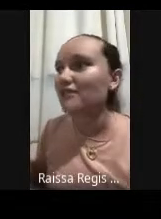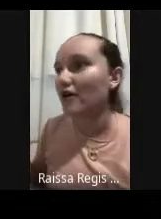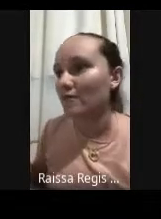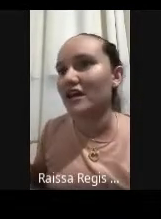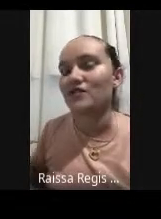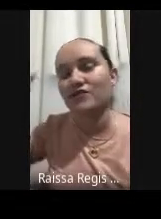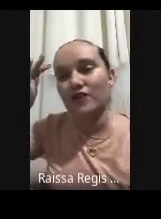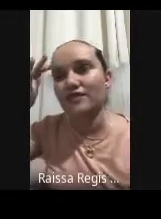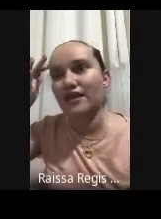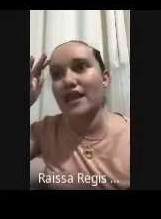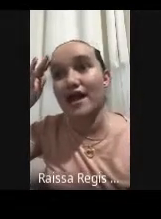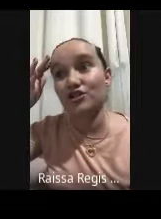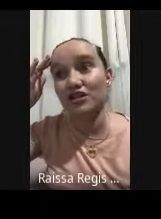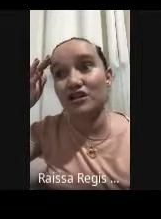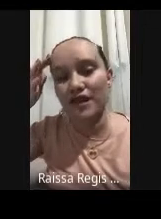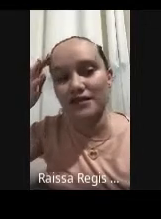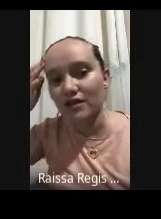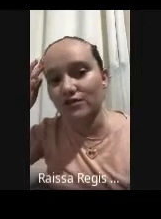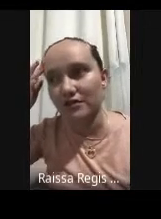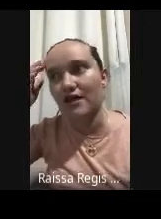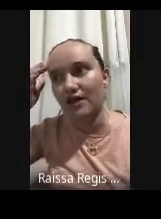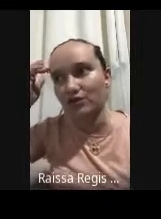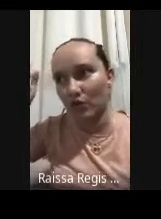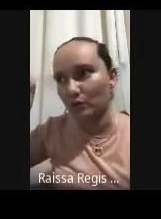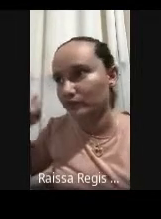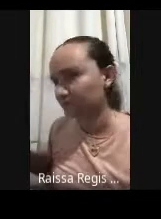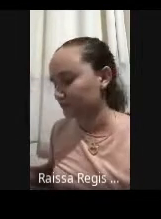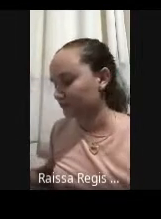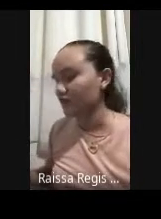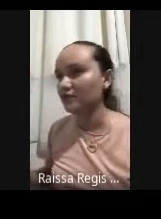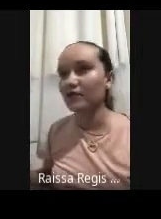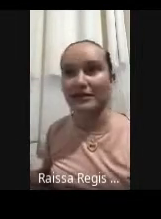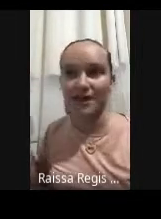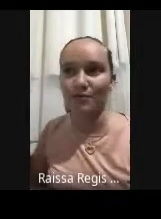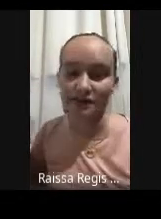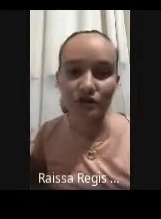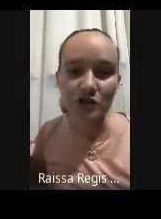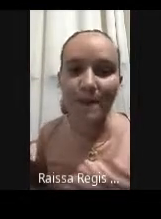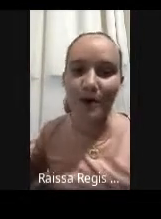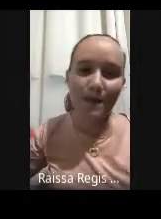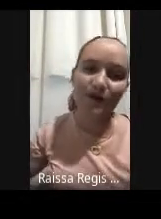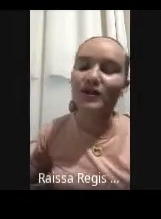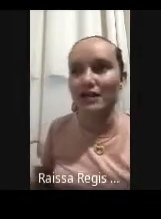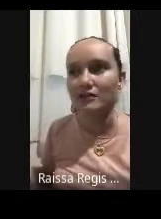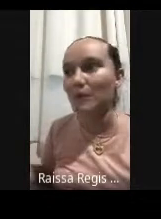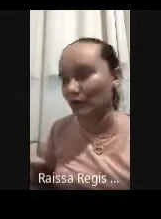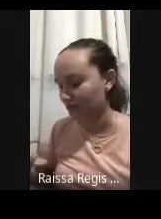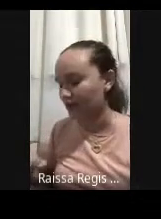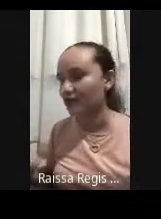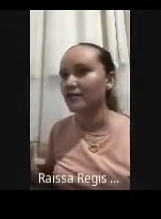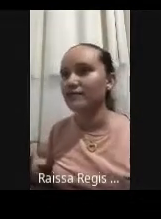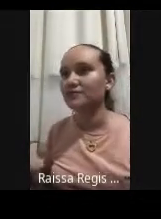dessa forma que era feita, né? Na argila fresca e cozida ao sol. Então, nessa época ainda não tinha o papel. O papel foi criado